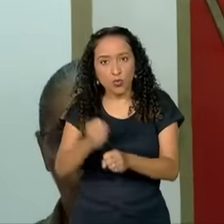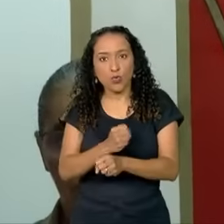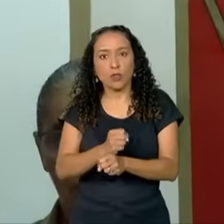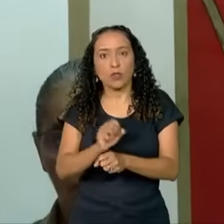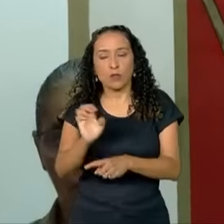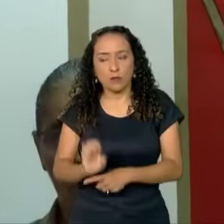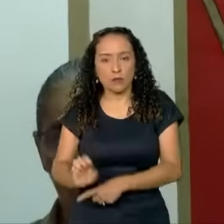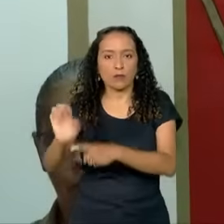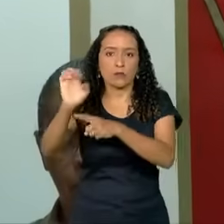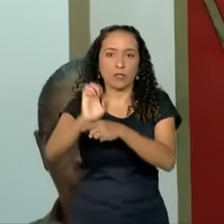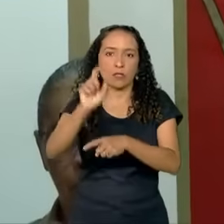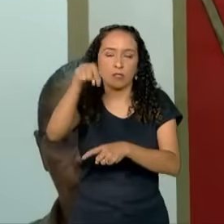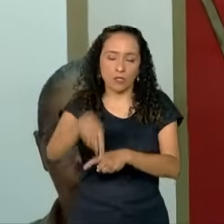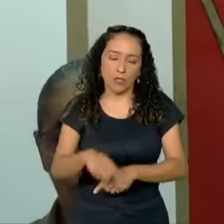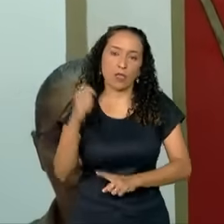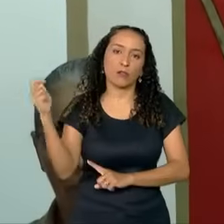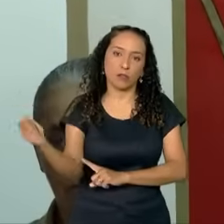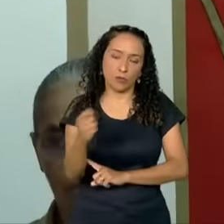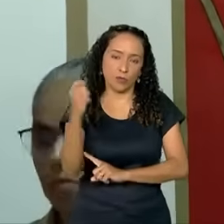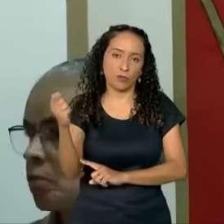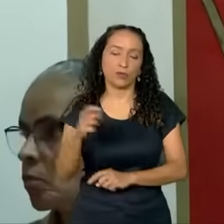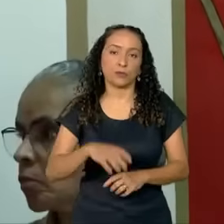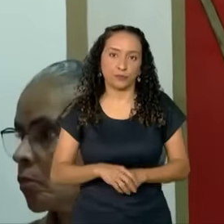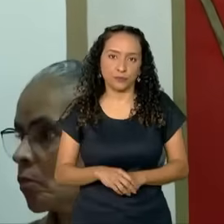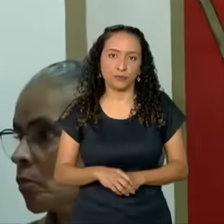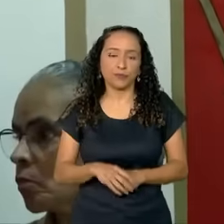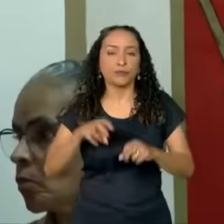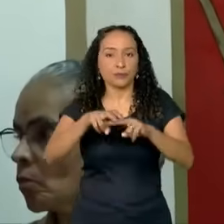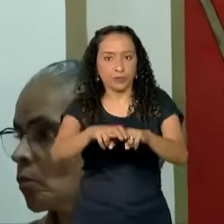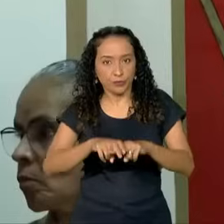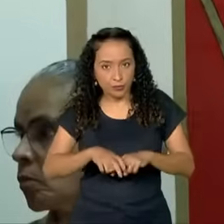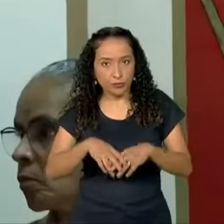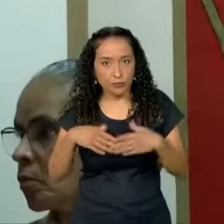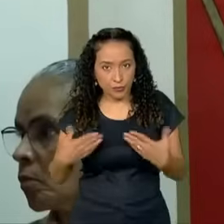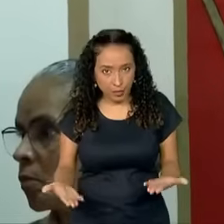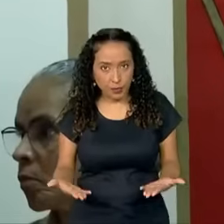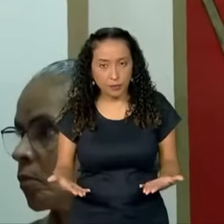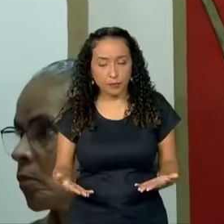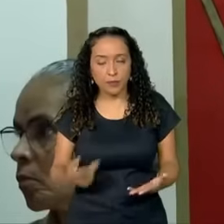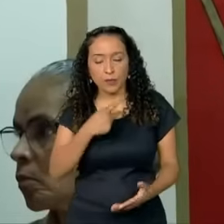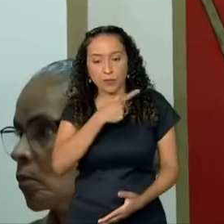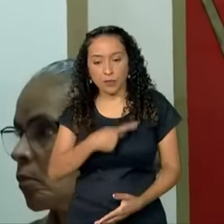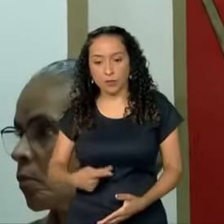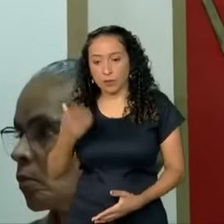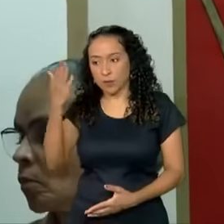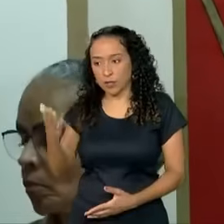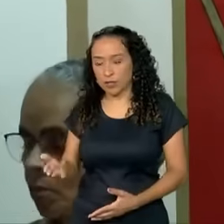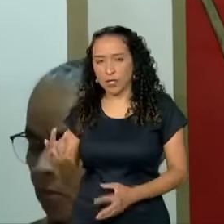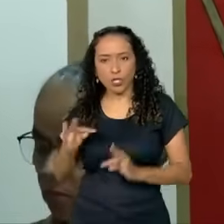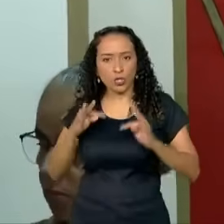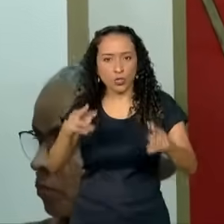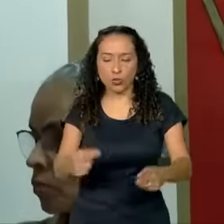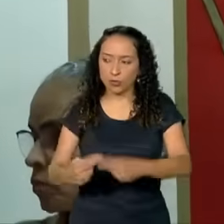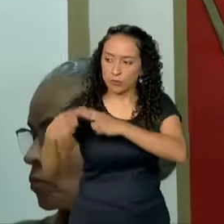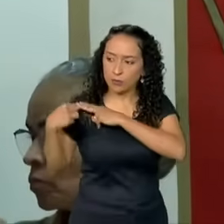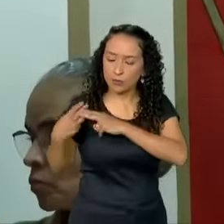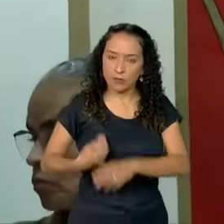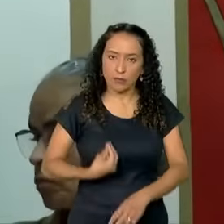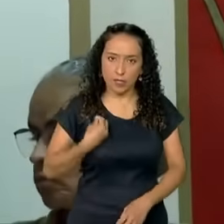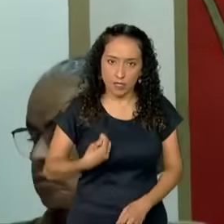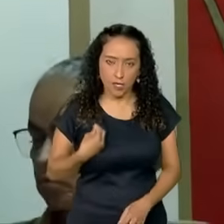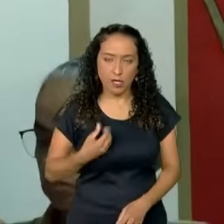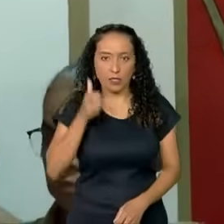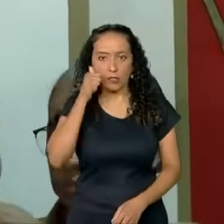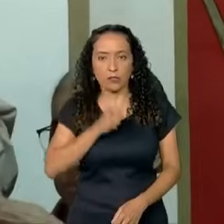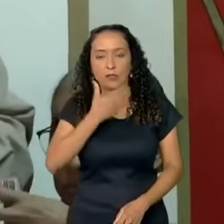esse grande Estado, que é o Estado do Rio Grande do Sul. Portanto, Senhor presidente, autoridades aqui presentes,